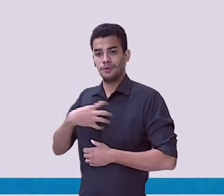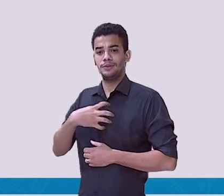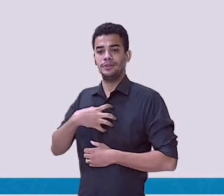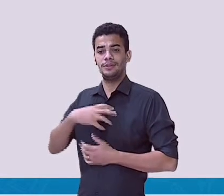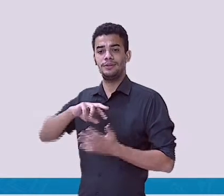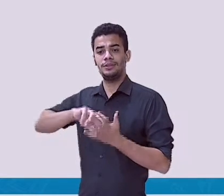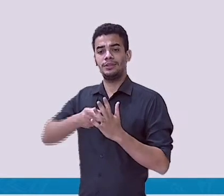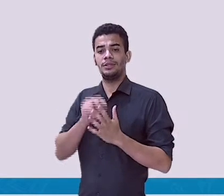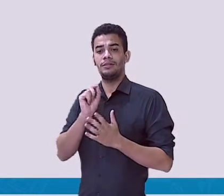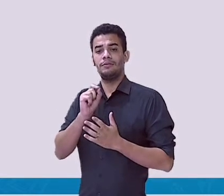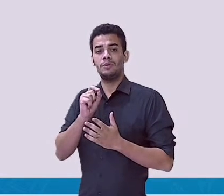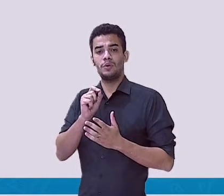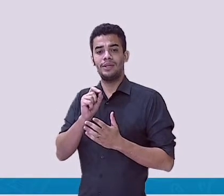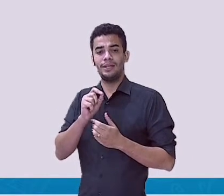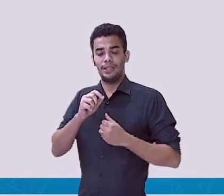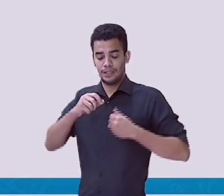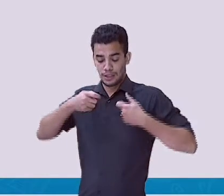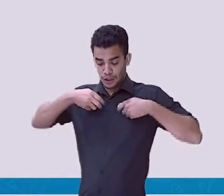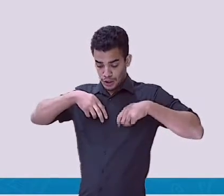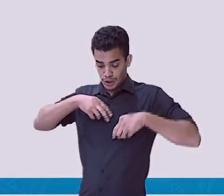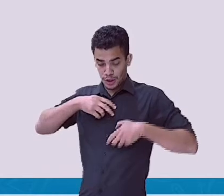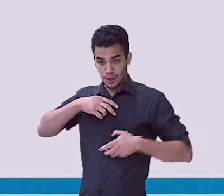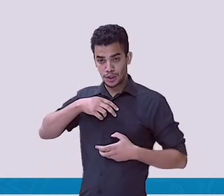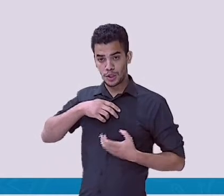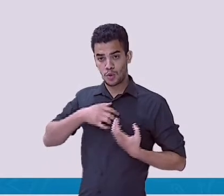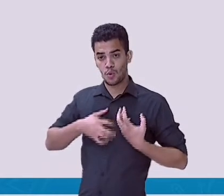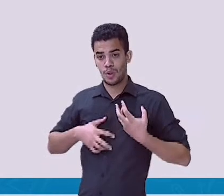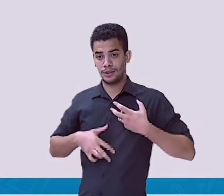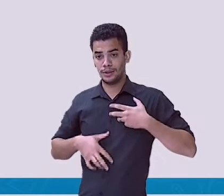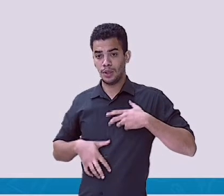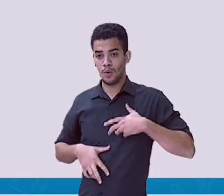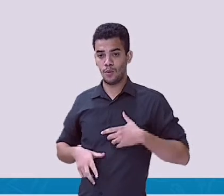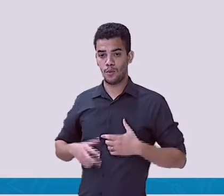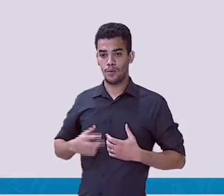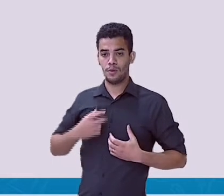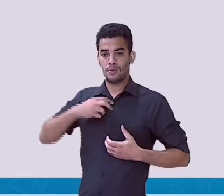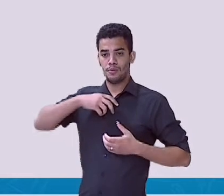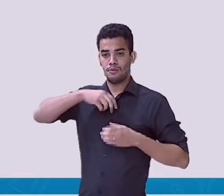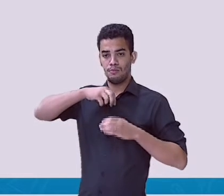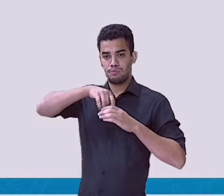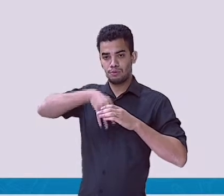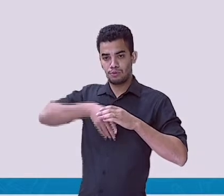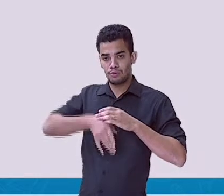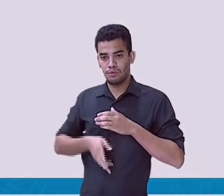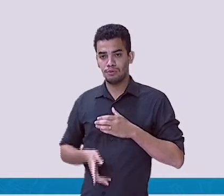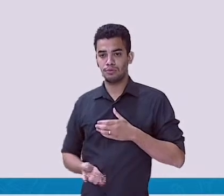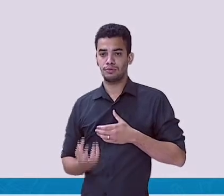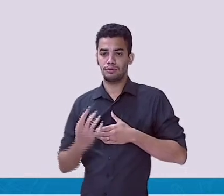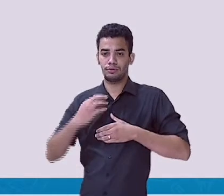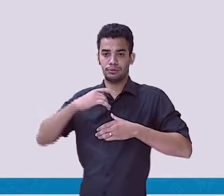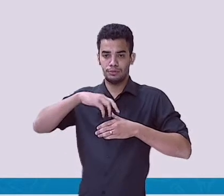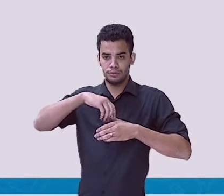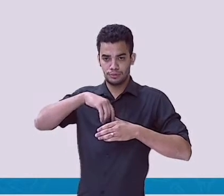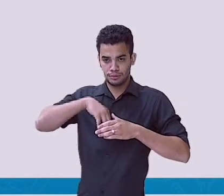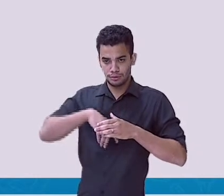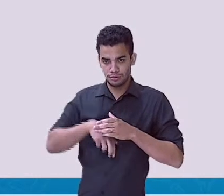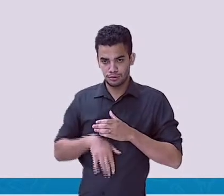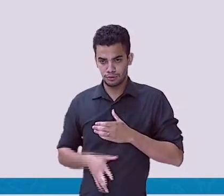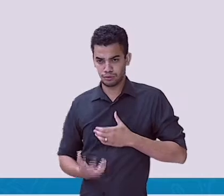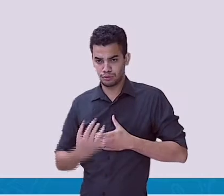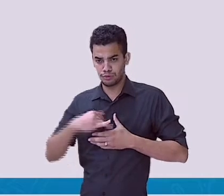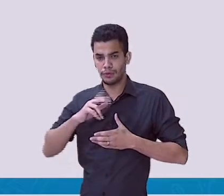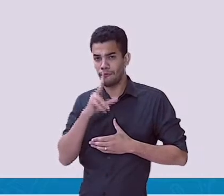sangue, coração e corpo, grande circulação. Sangue, coração, pulmão, pequena